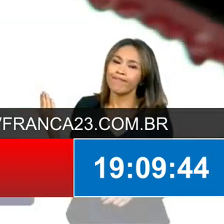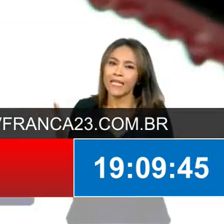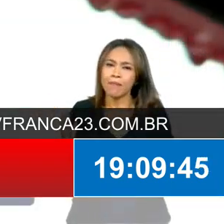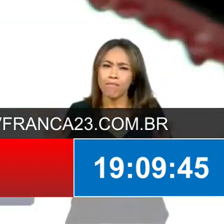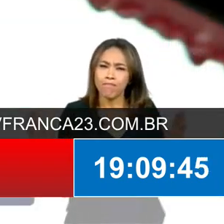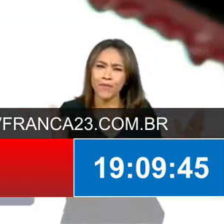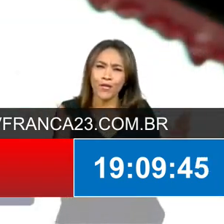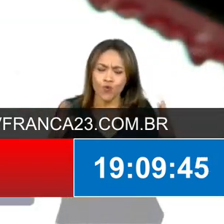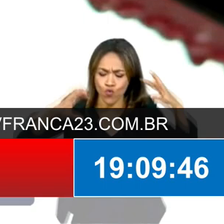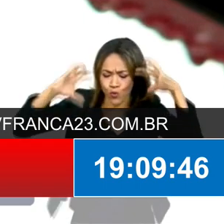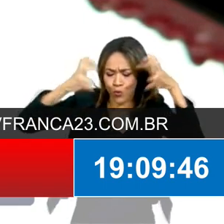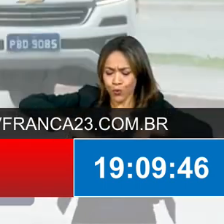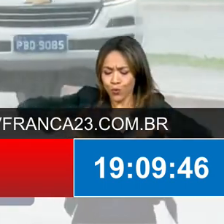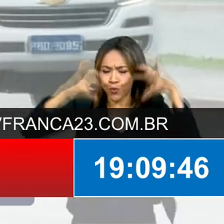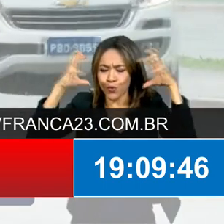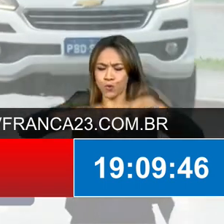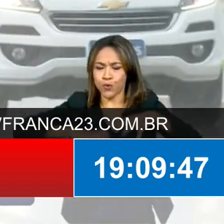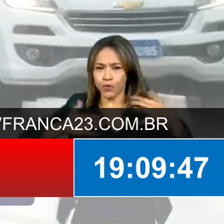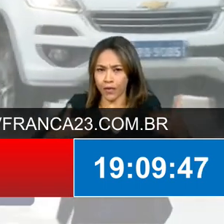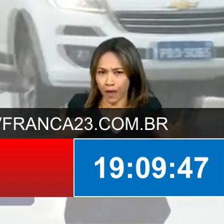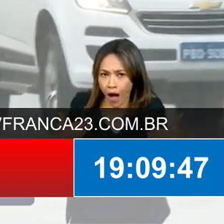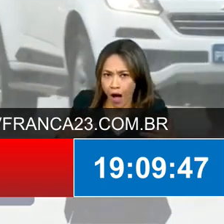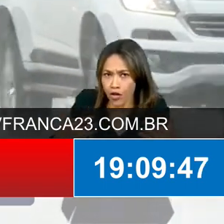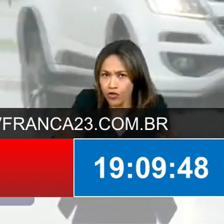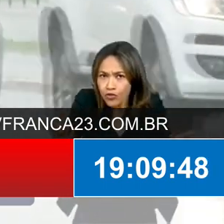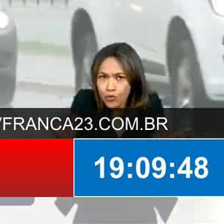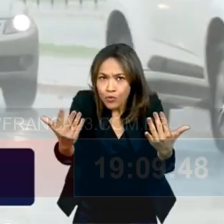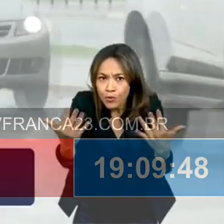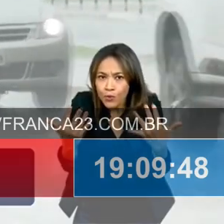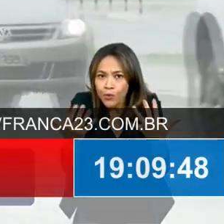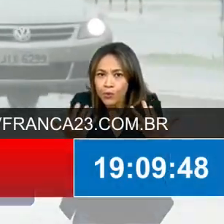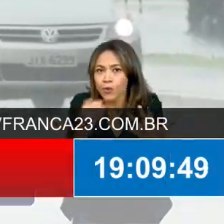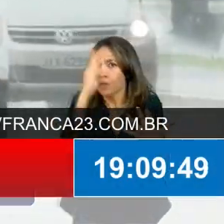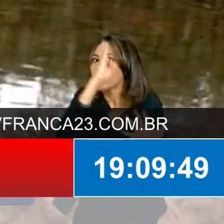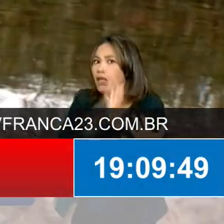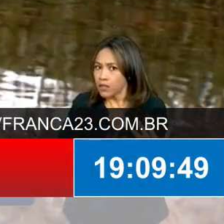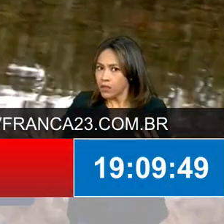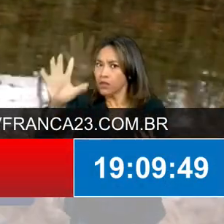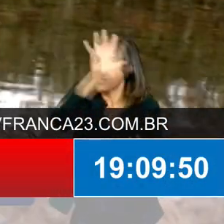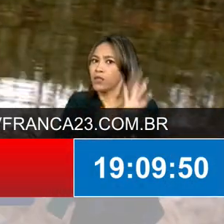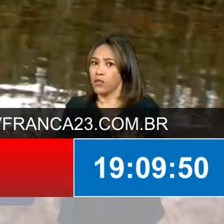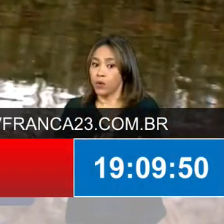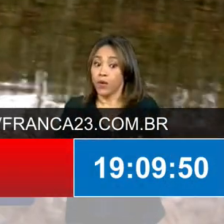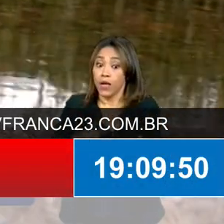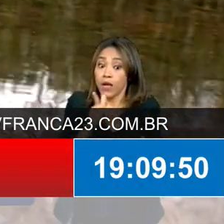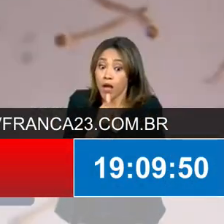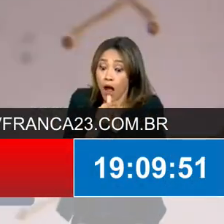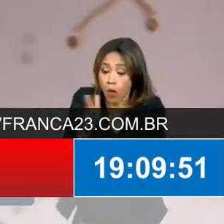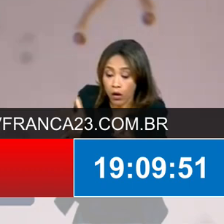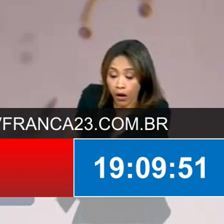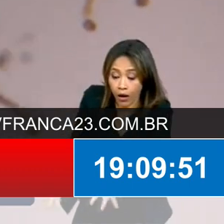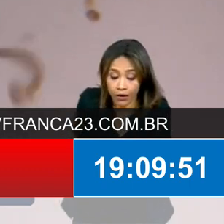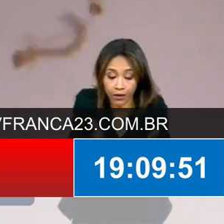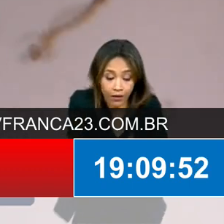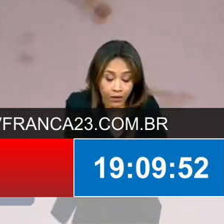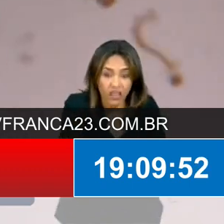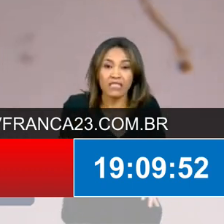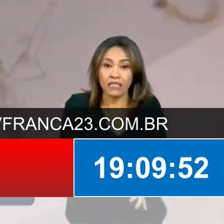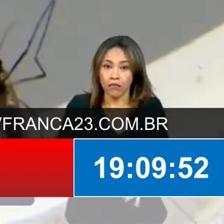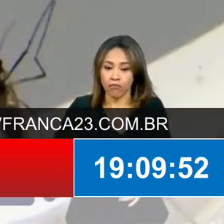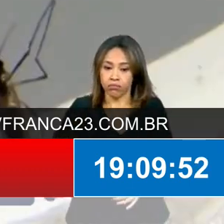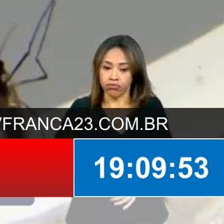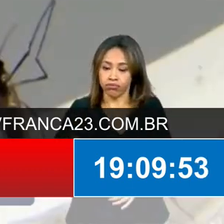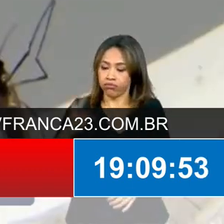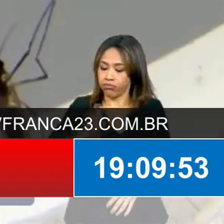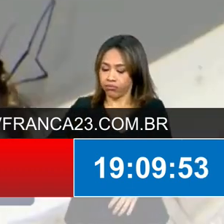período mais chuvoso do ano está chegando em grande parte do país. E o maior acúmulo de água é propício para a larva